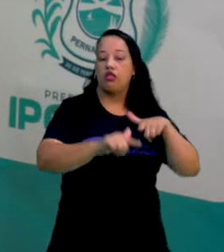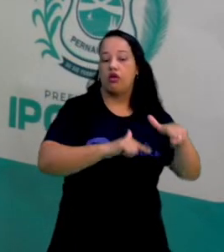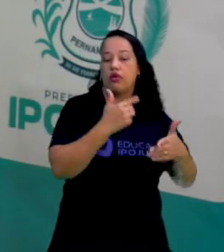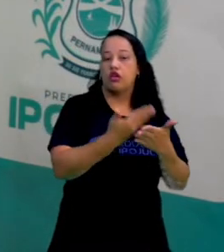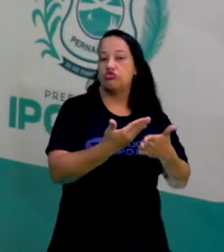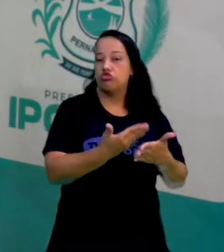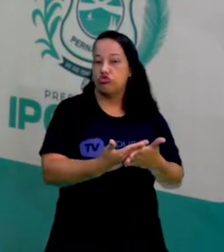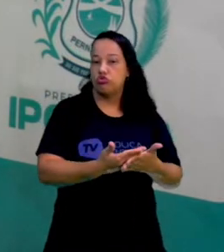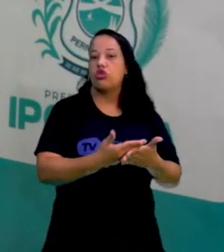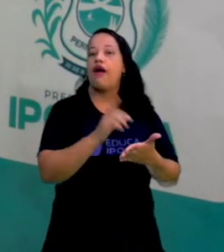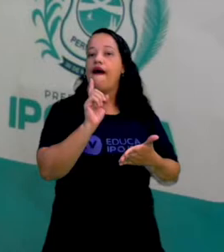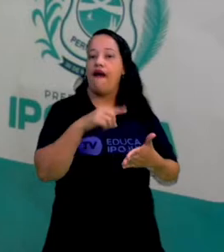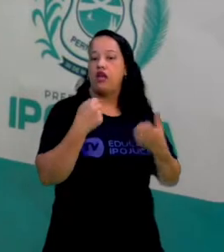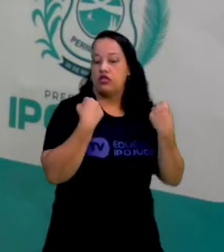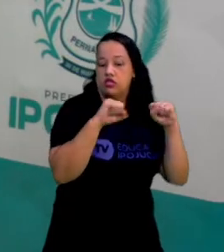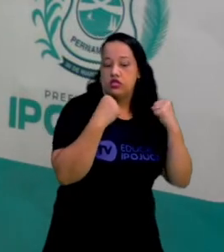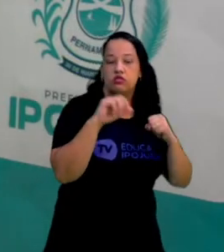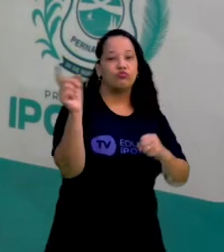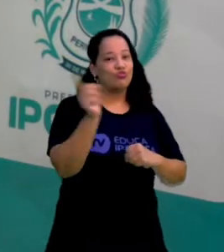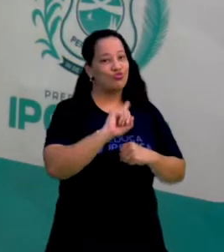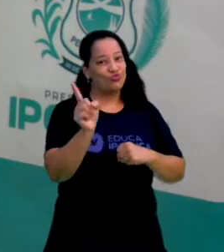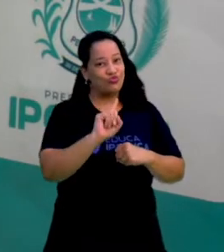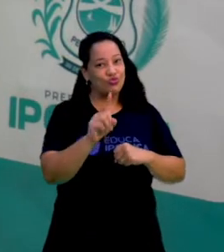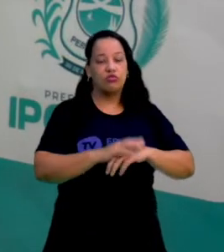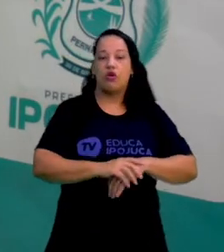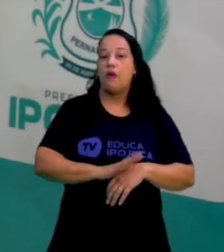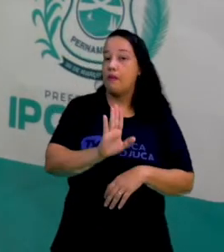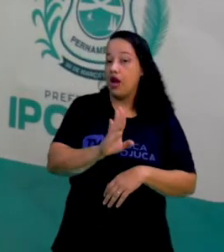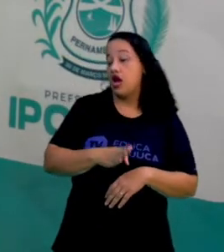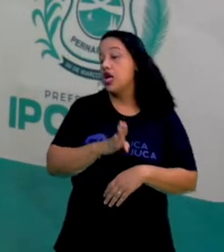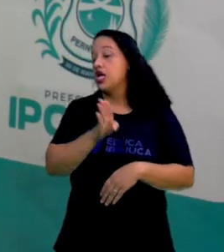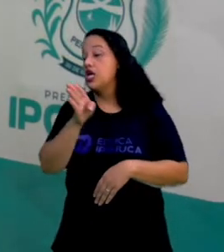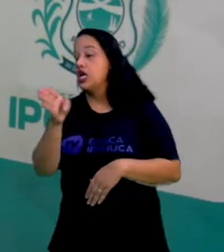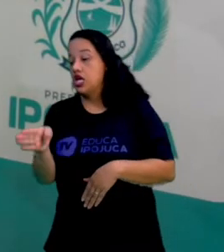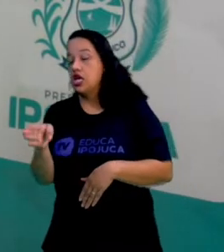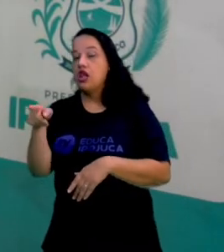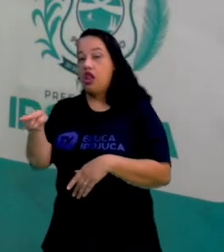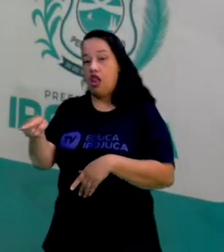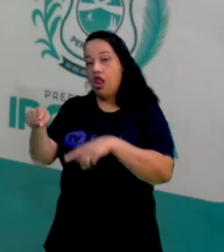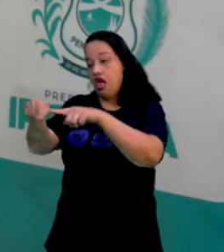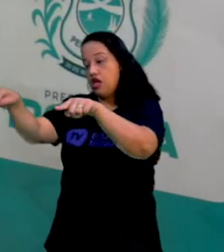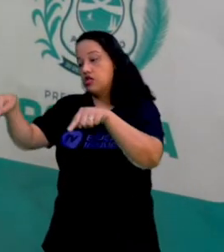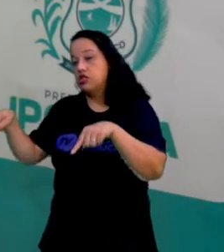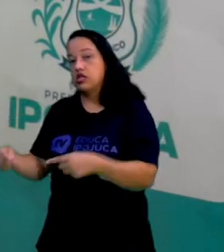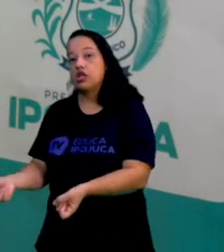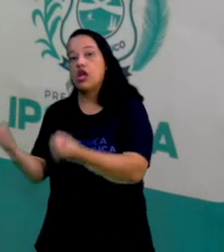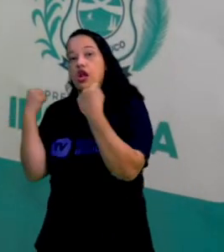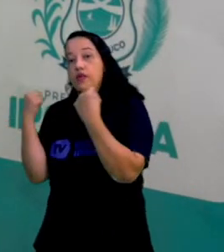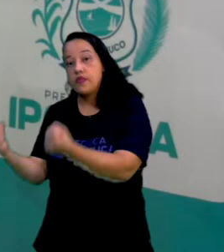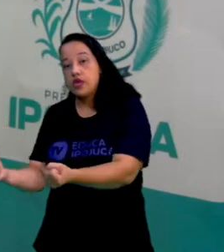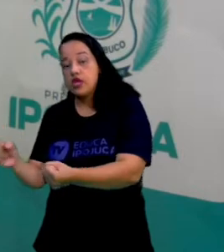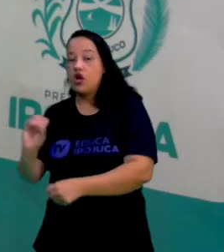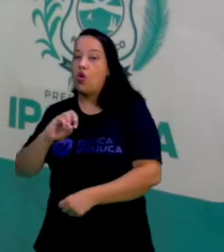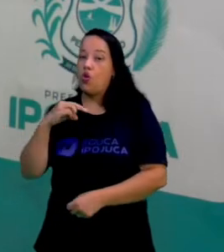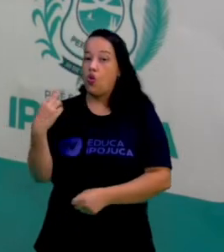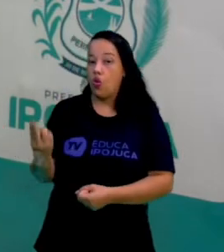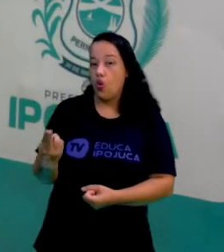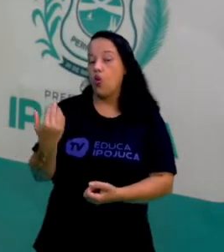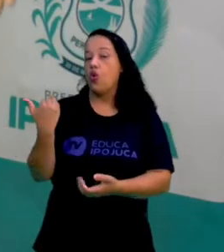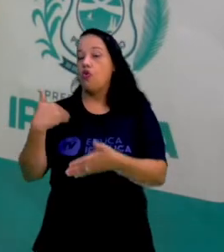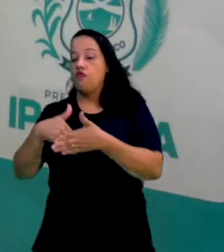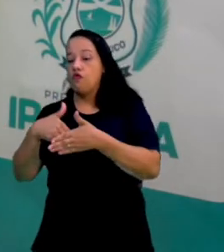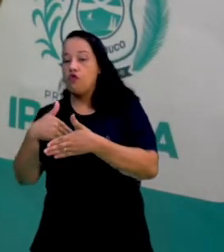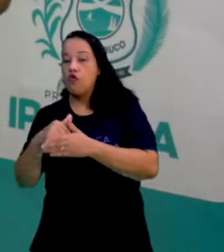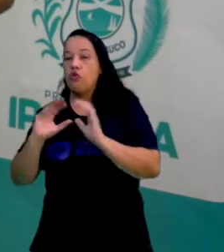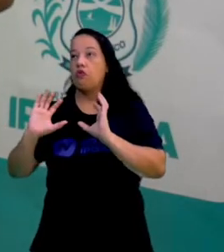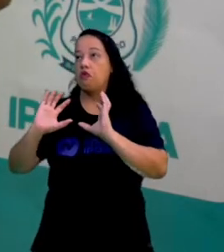exercício físico, são atividades. Mas quando a gente vai para a academia, a gente vai para o treino de futebol, a gente vai para o